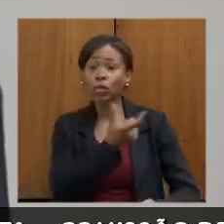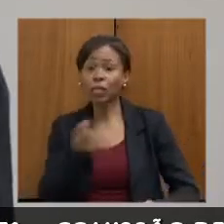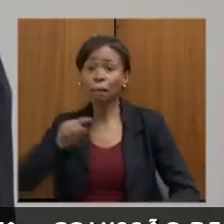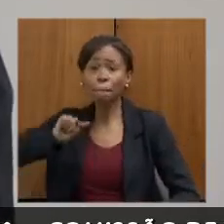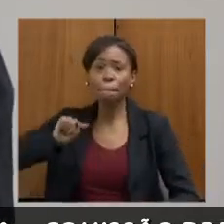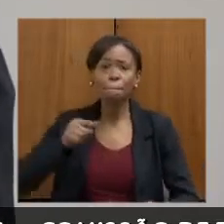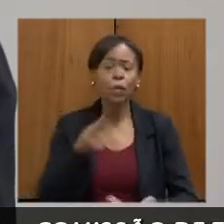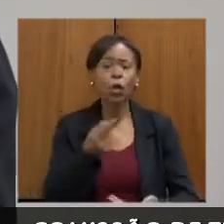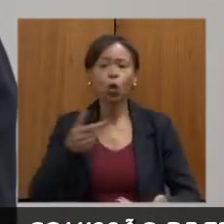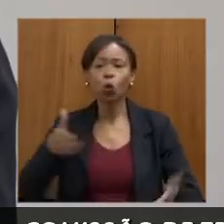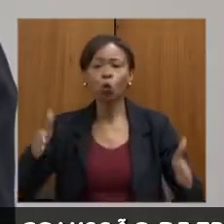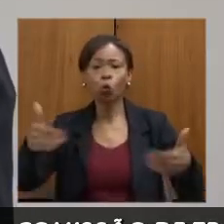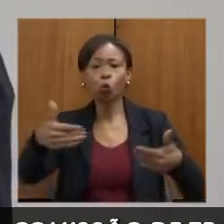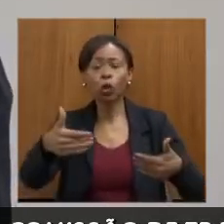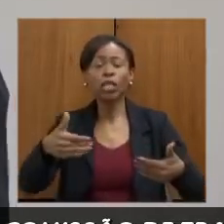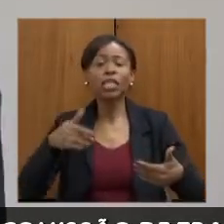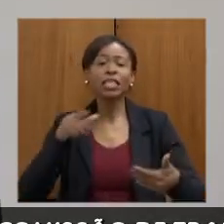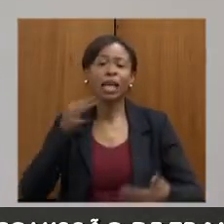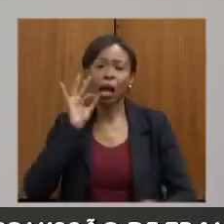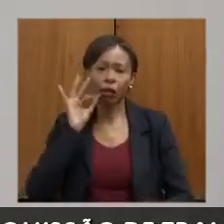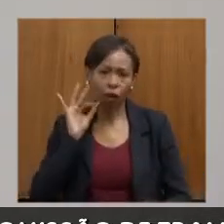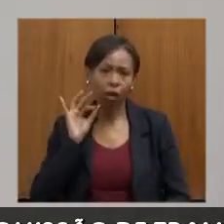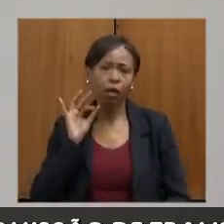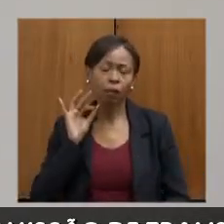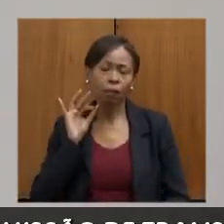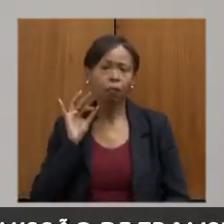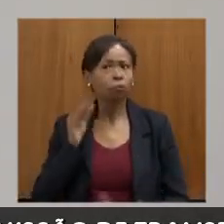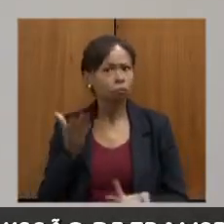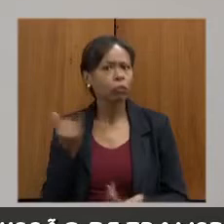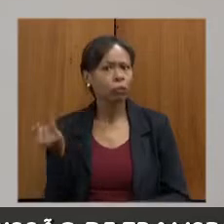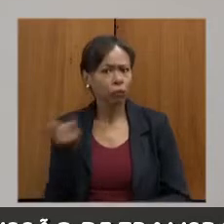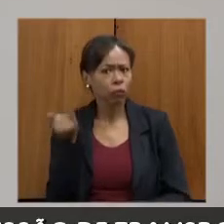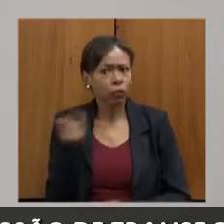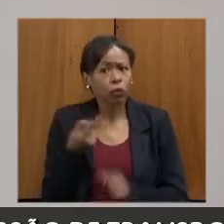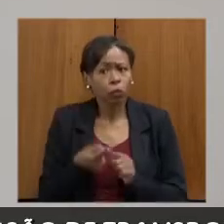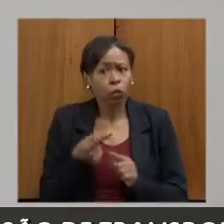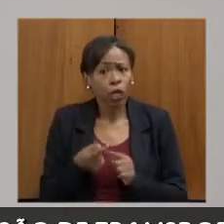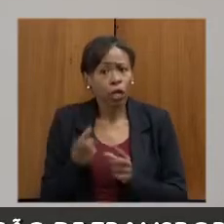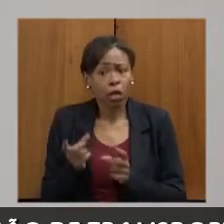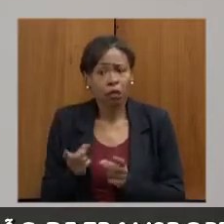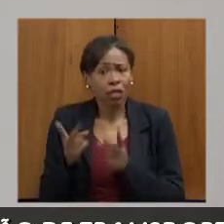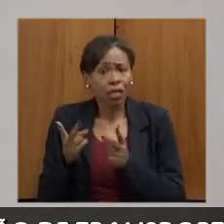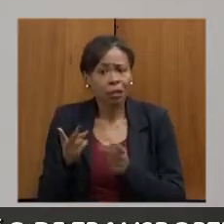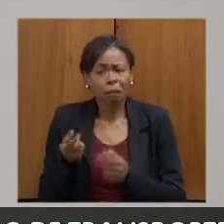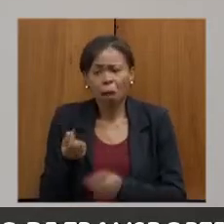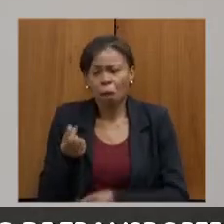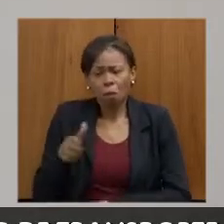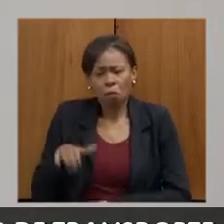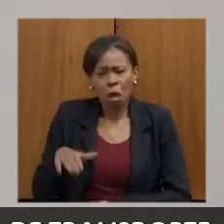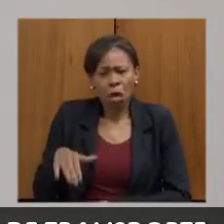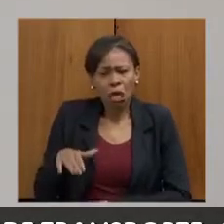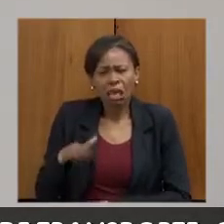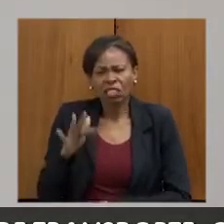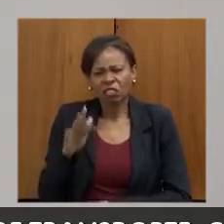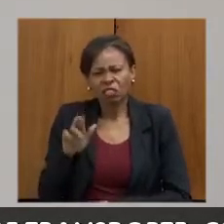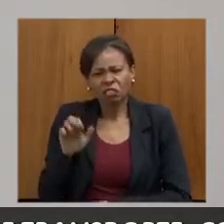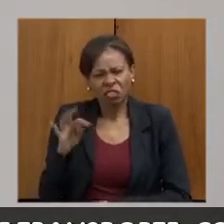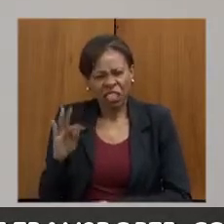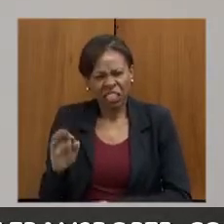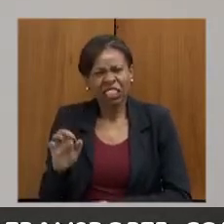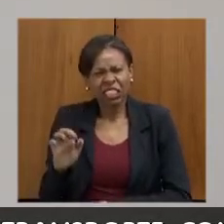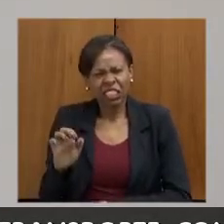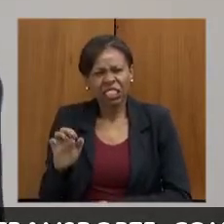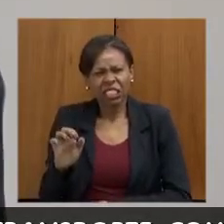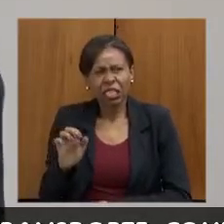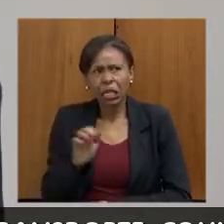você é importante mais relação a todas as questões né é o frete mais barato faça uma conta aí de 15 vezes